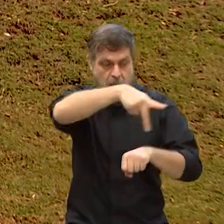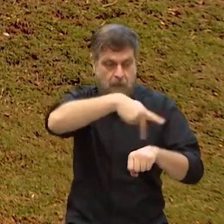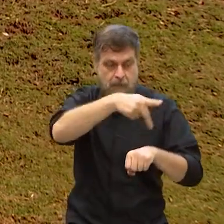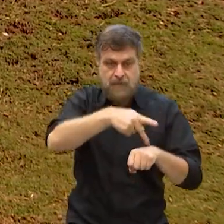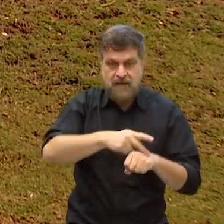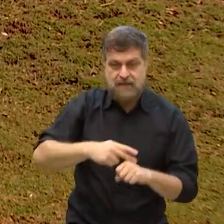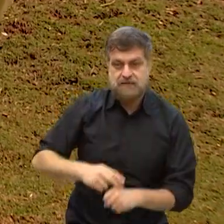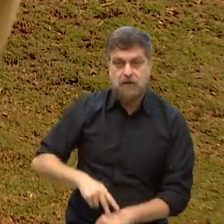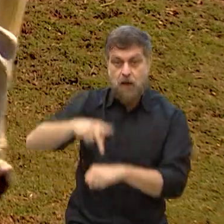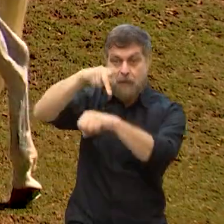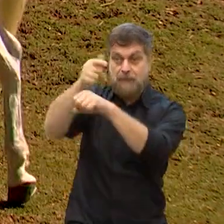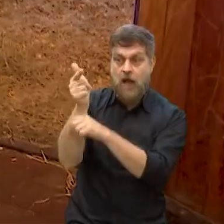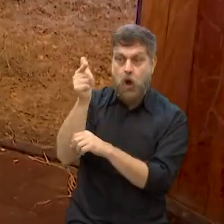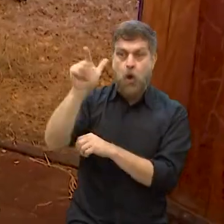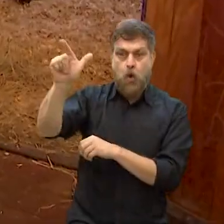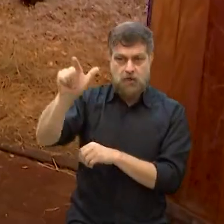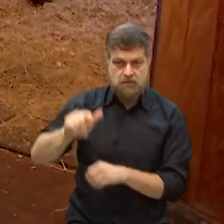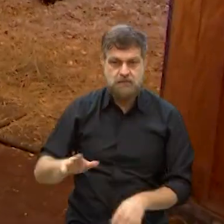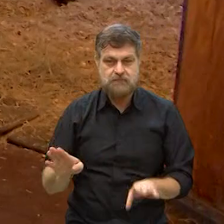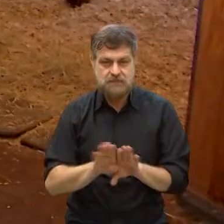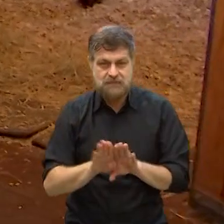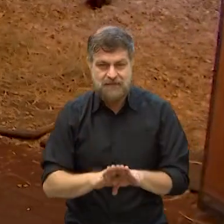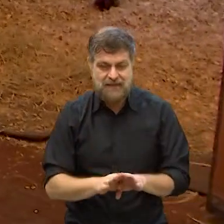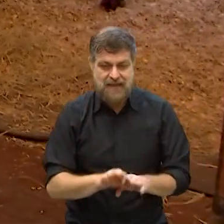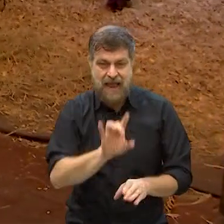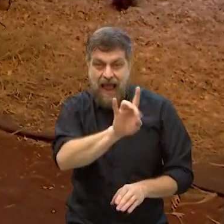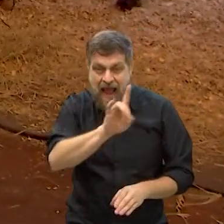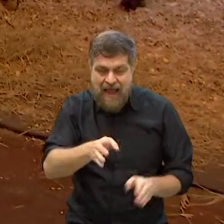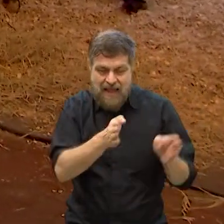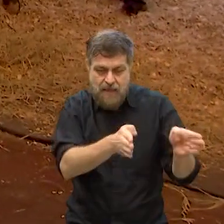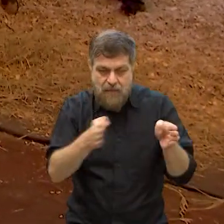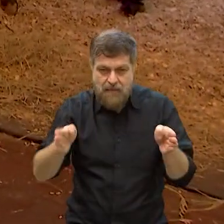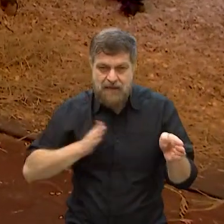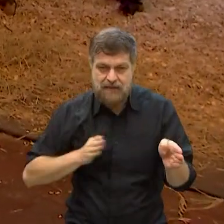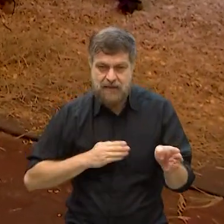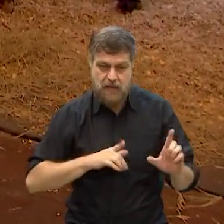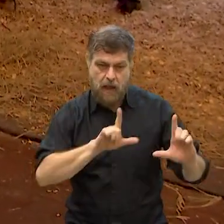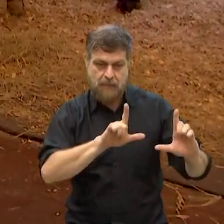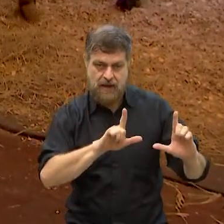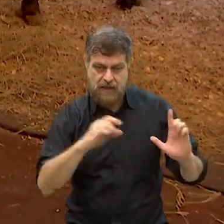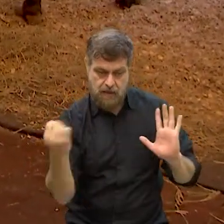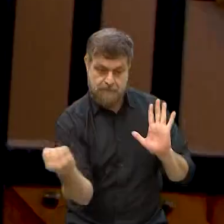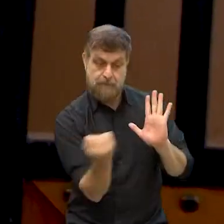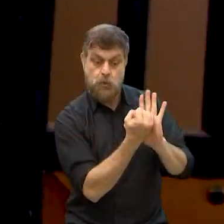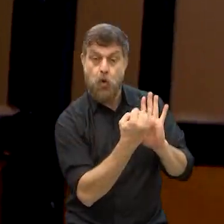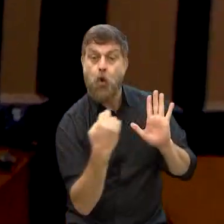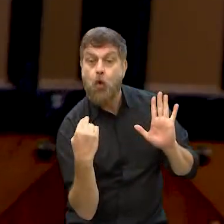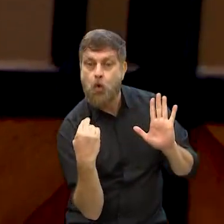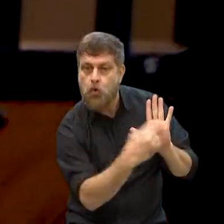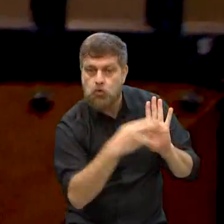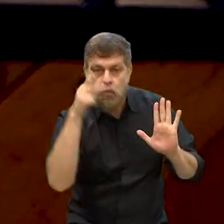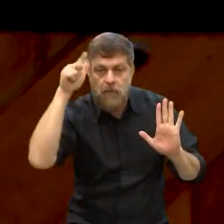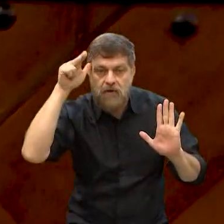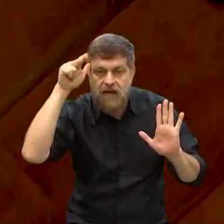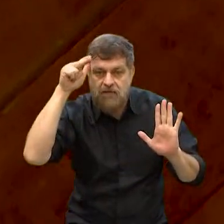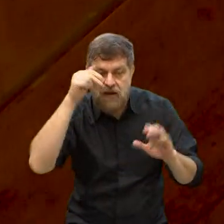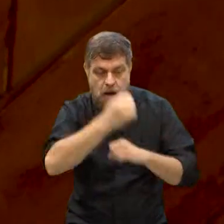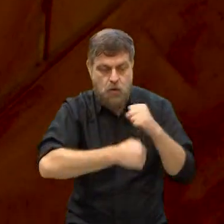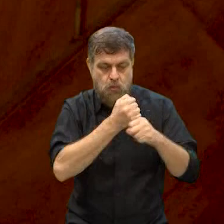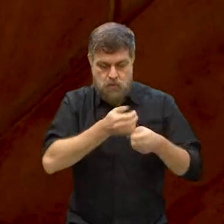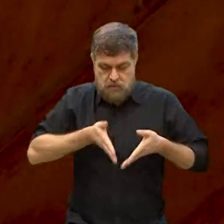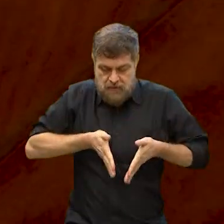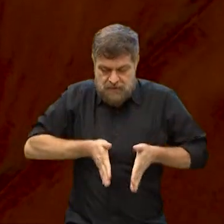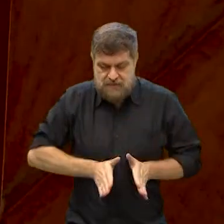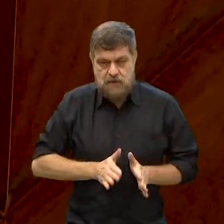país quanto no exterior. Cada baia tem a identificação do cavalo ou égua, com o nome, o ano em